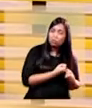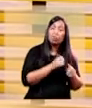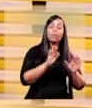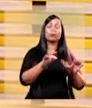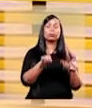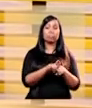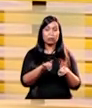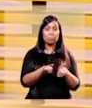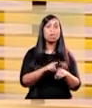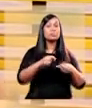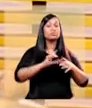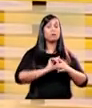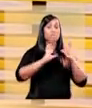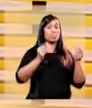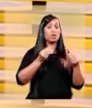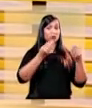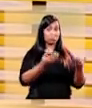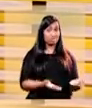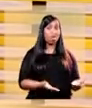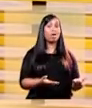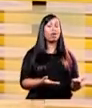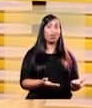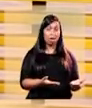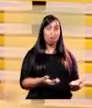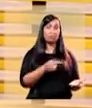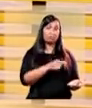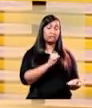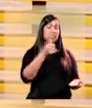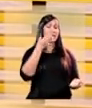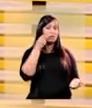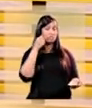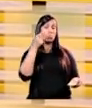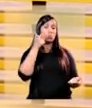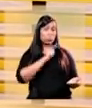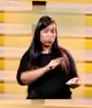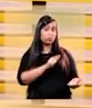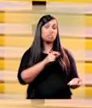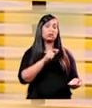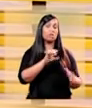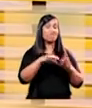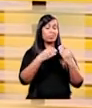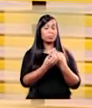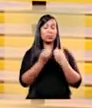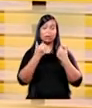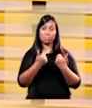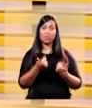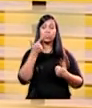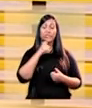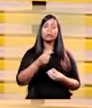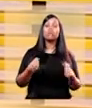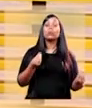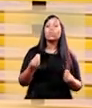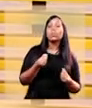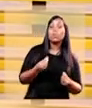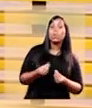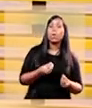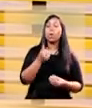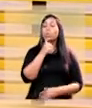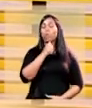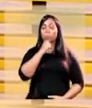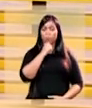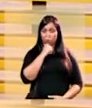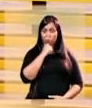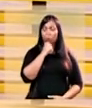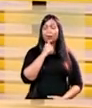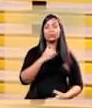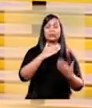criança, mas também tem que dar liberdade para ela, se ela for adotada, conseguir ir bem para essa outra família. Como é que vocês lidam com essa